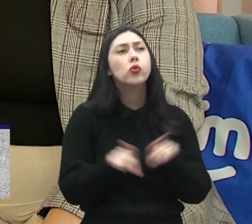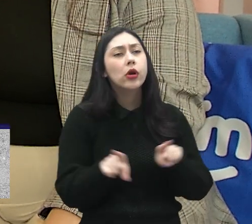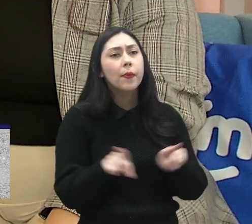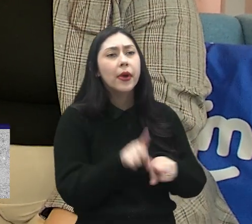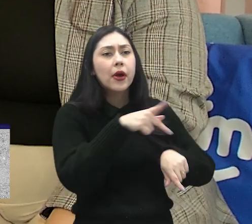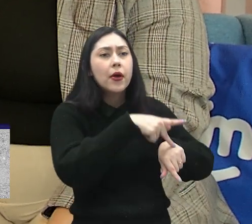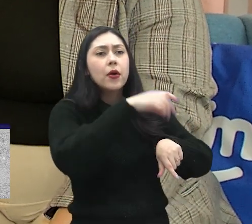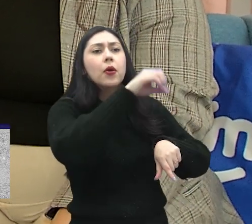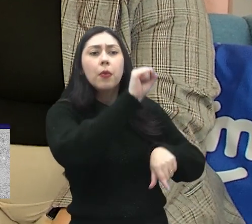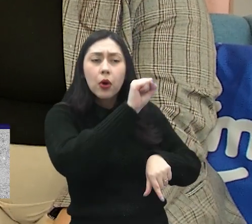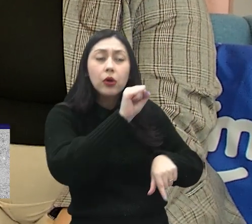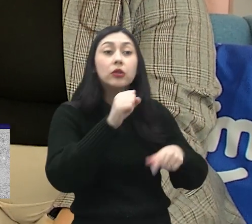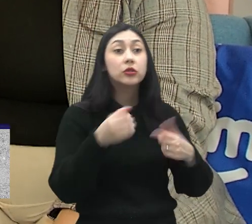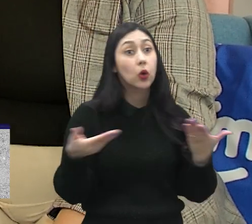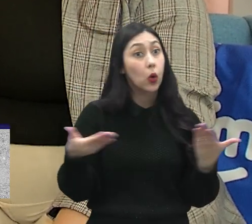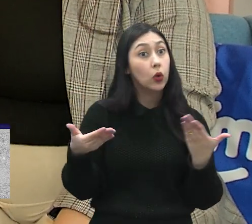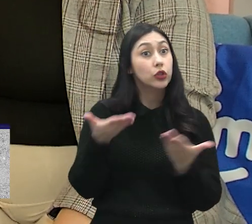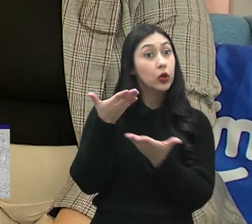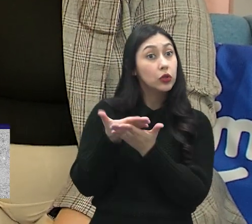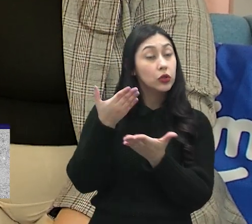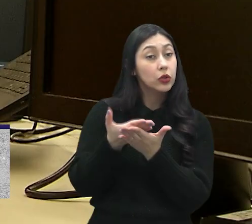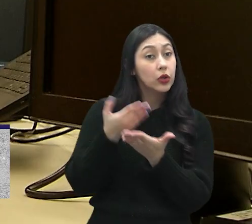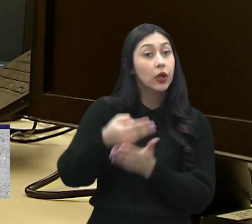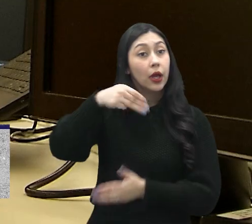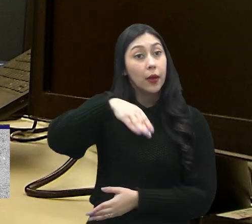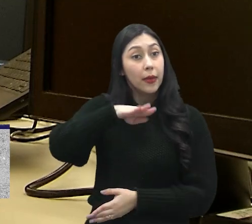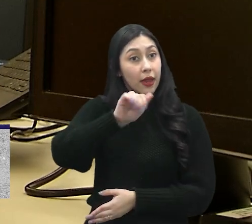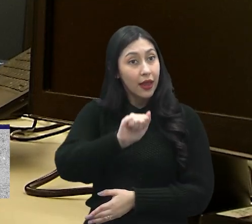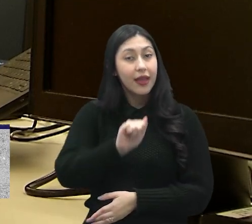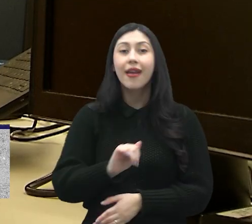de pós-graduação. Atualmente estou cursando um MBA. É